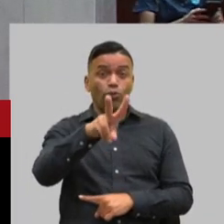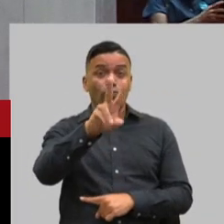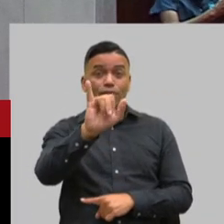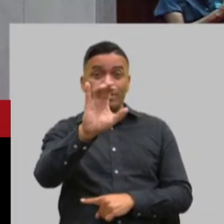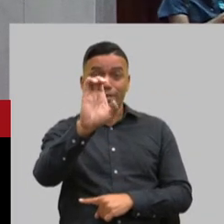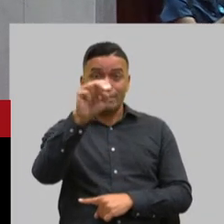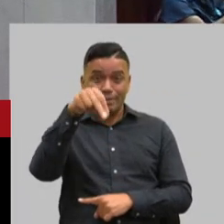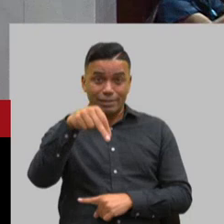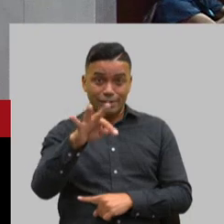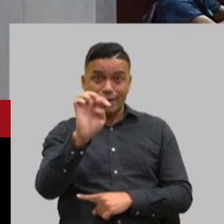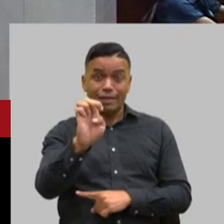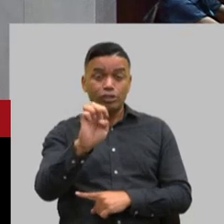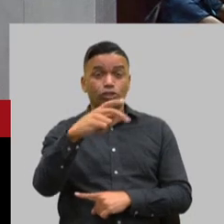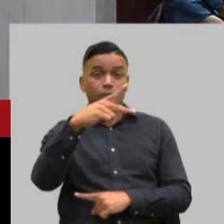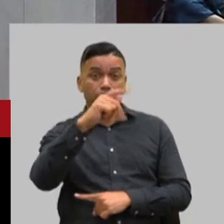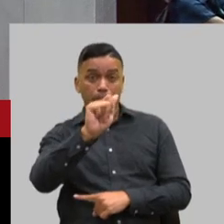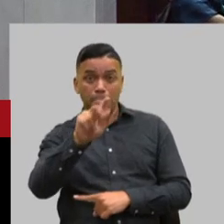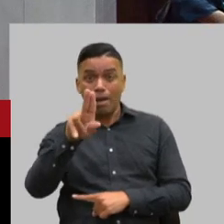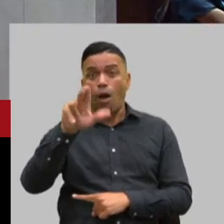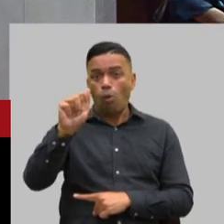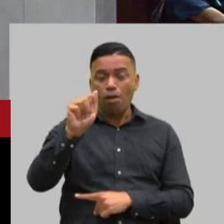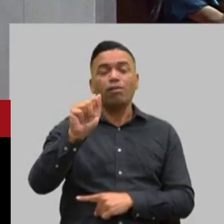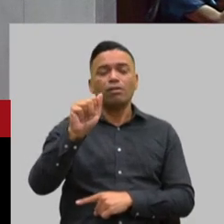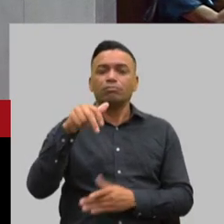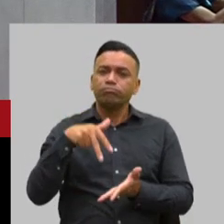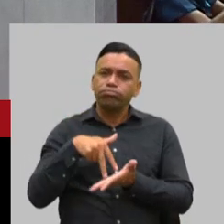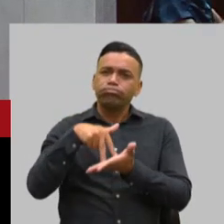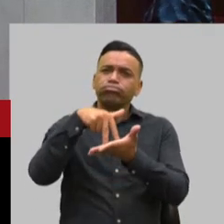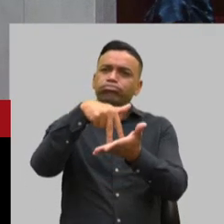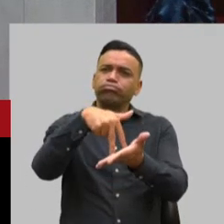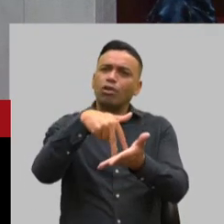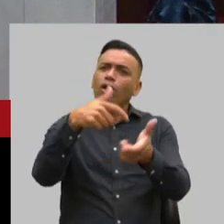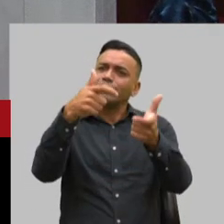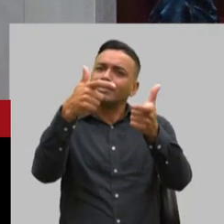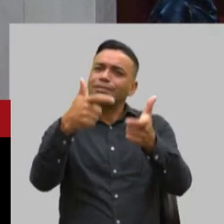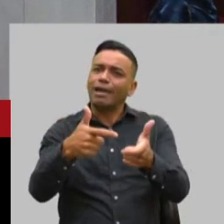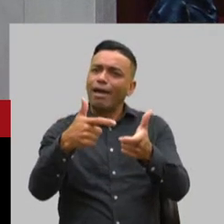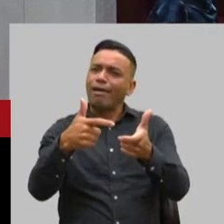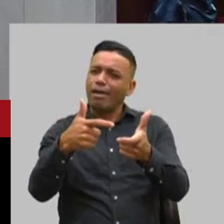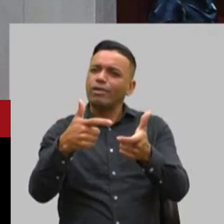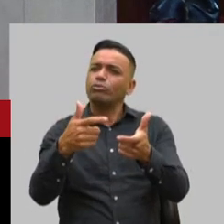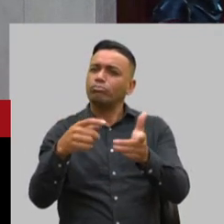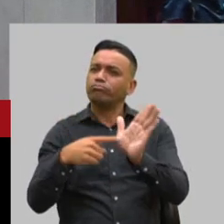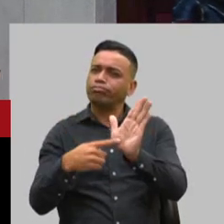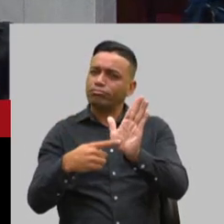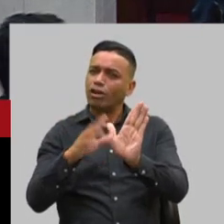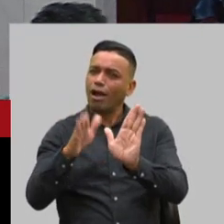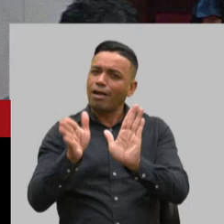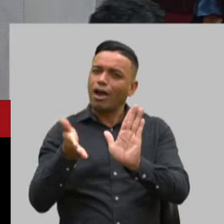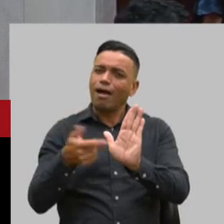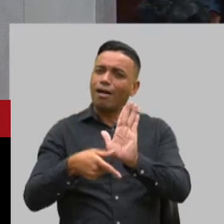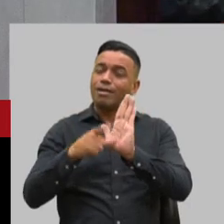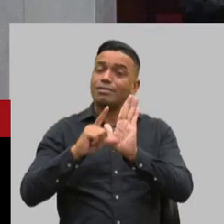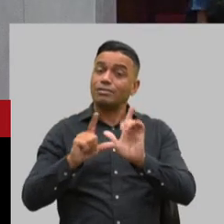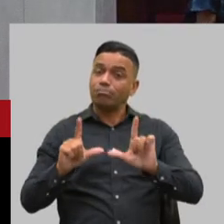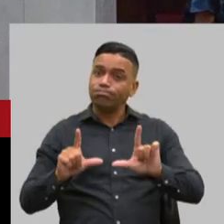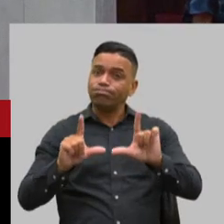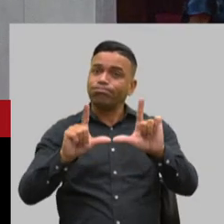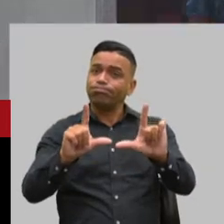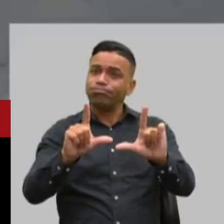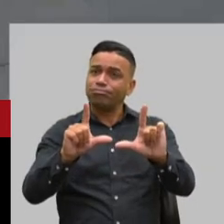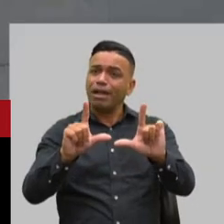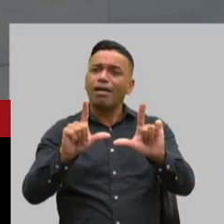Ferreira. Solicitamos que se posicione no local indicado pelo nosso cerimonial. A placa contém os